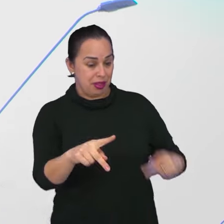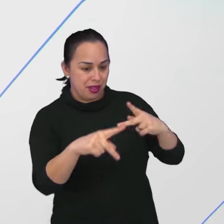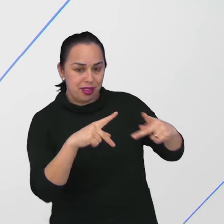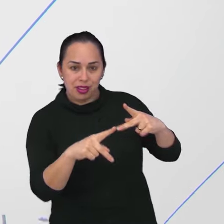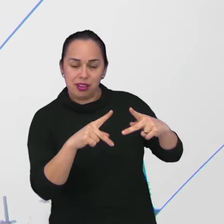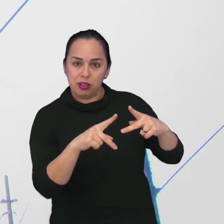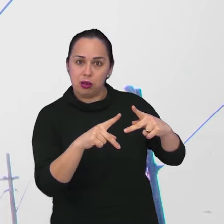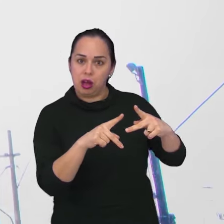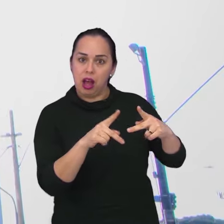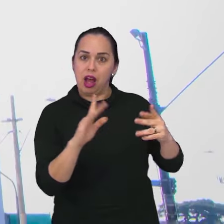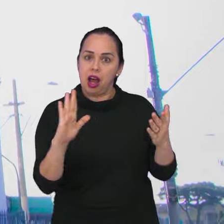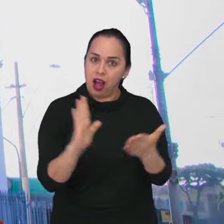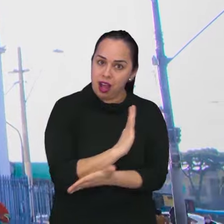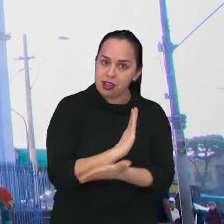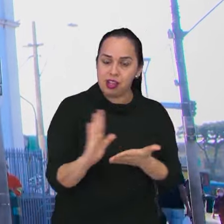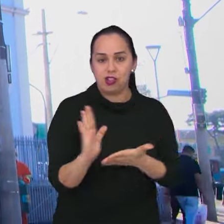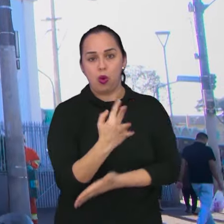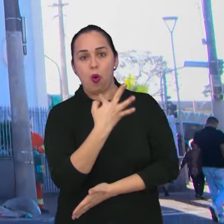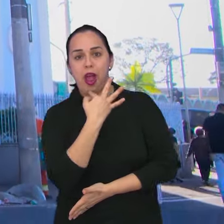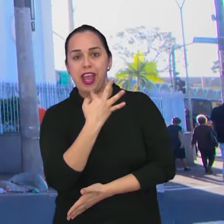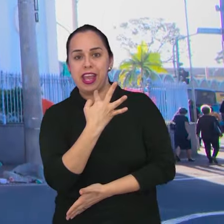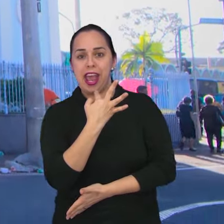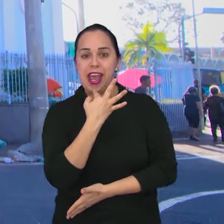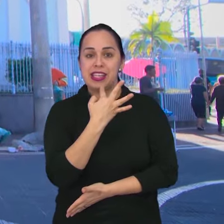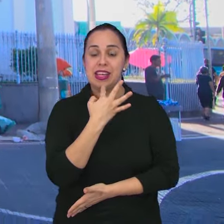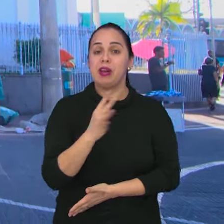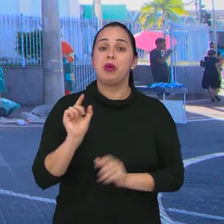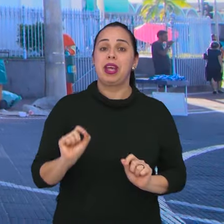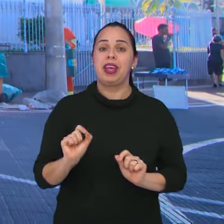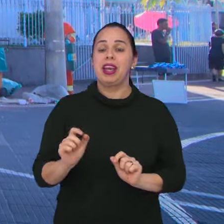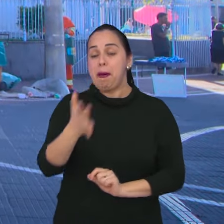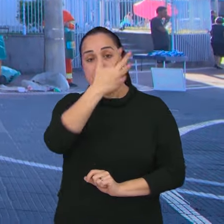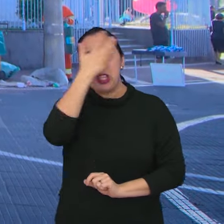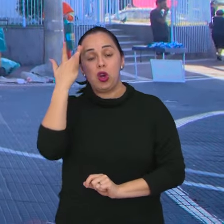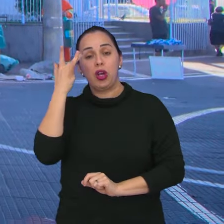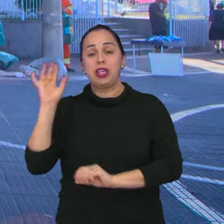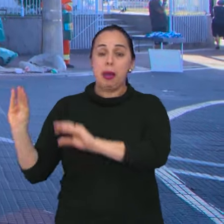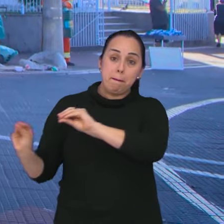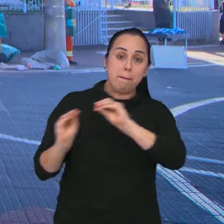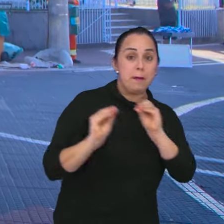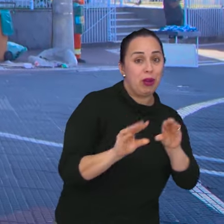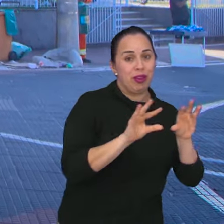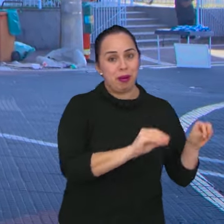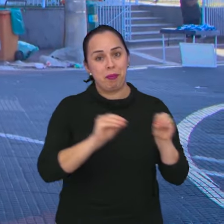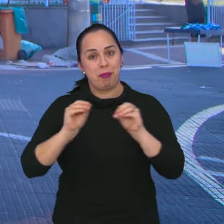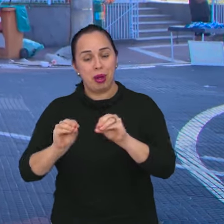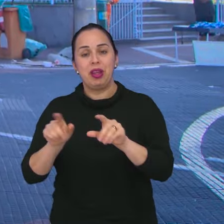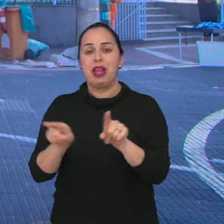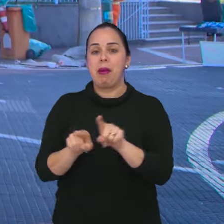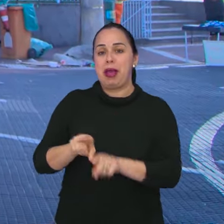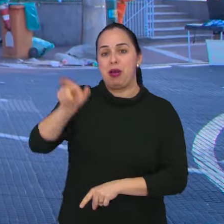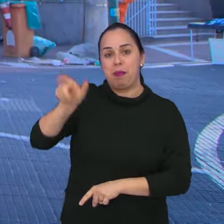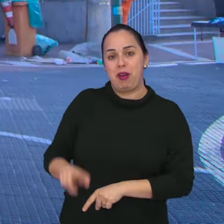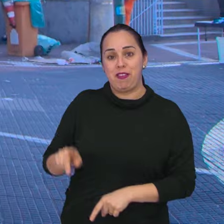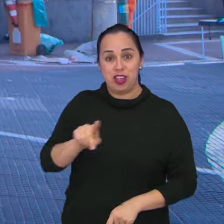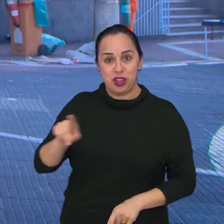São José dos Campos, por muitas vezes, é conhecida como terra de forasteiros. E entre eles, o professor de história Edu